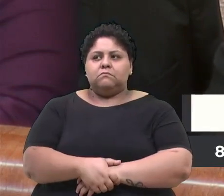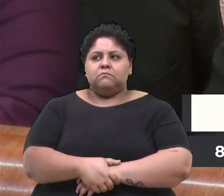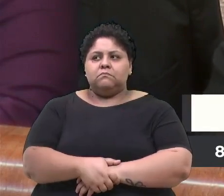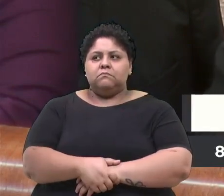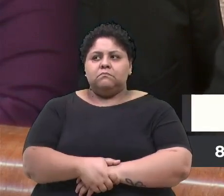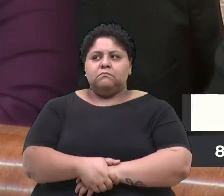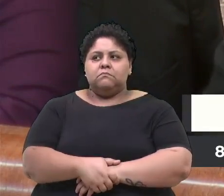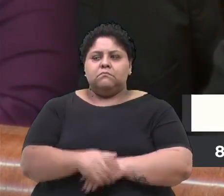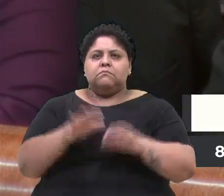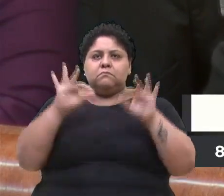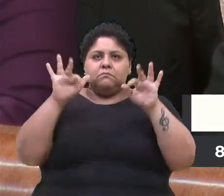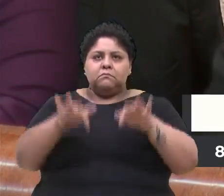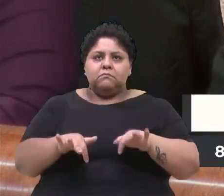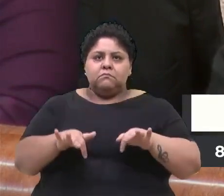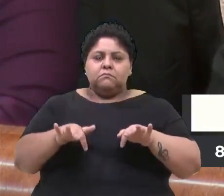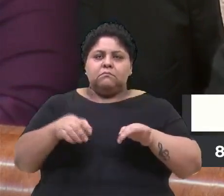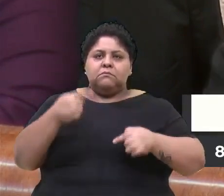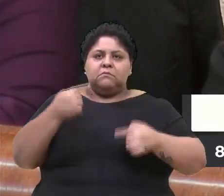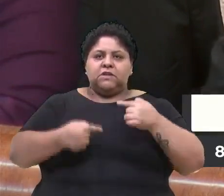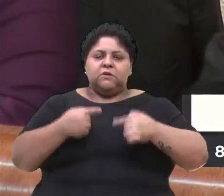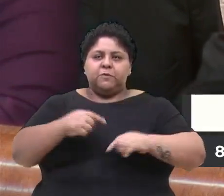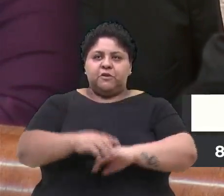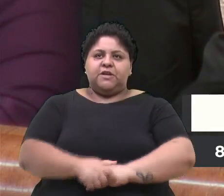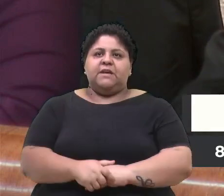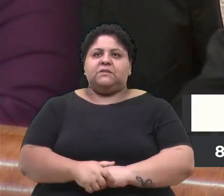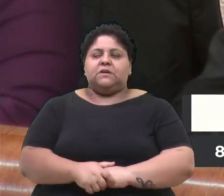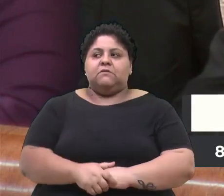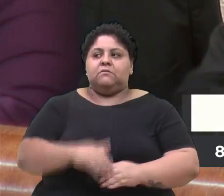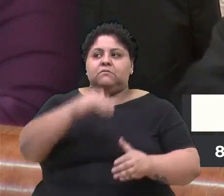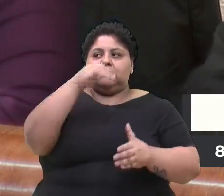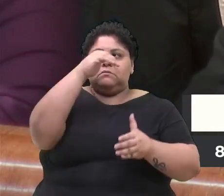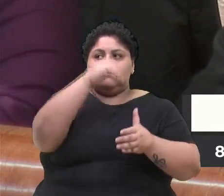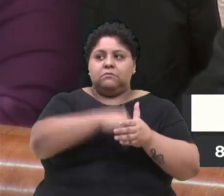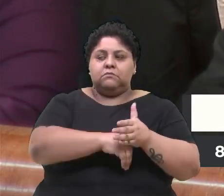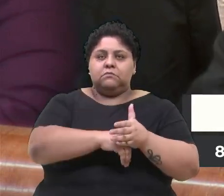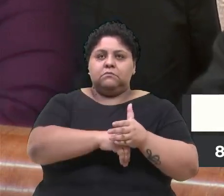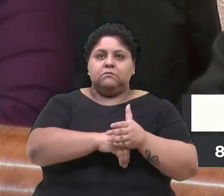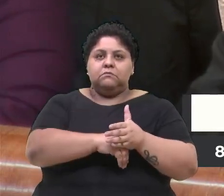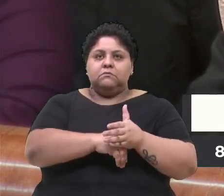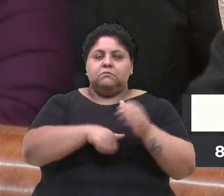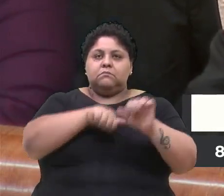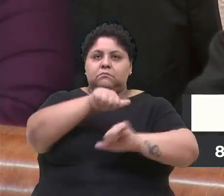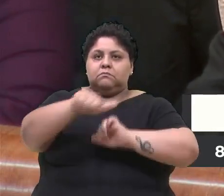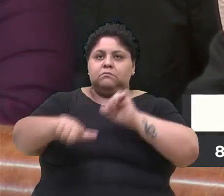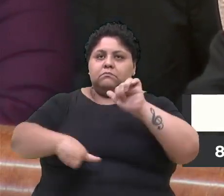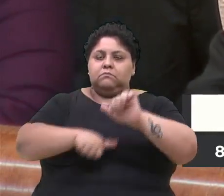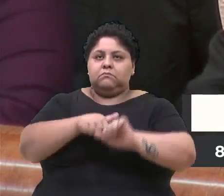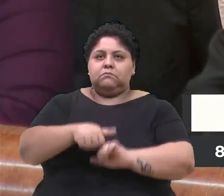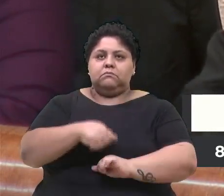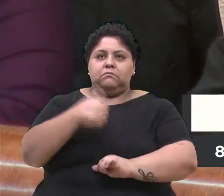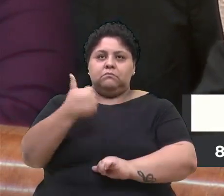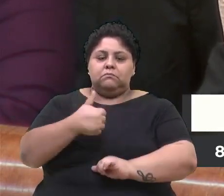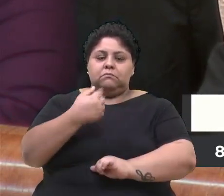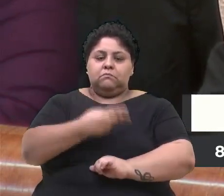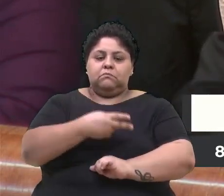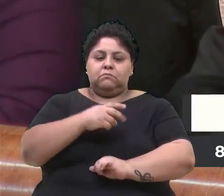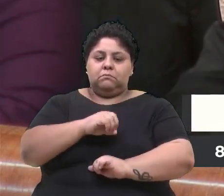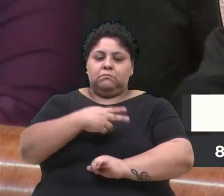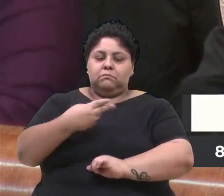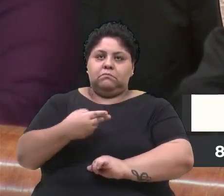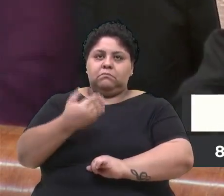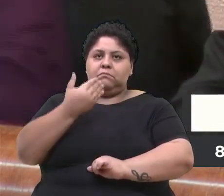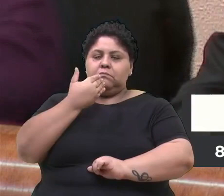Encerrada a discussão. Em votação, emenda modificativa 1/2023.